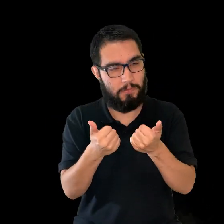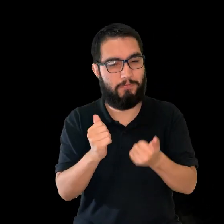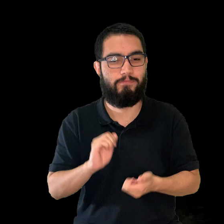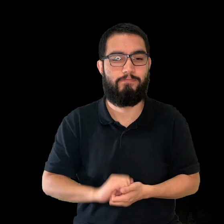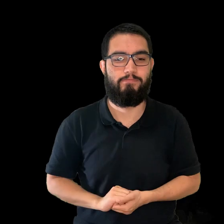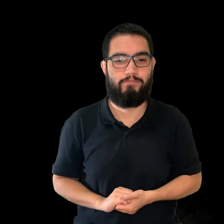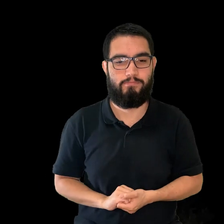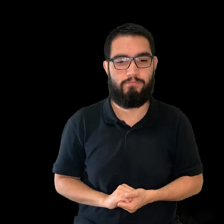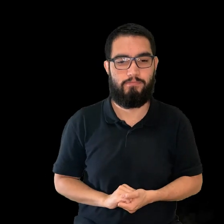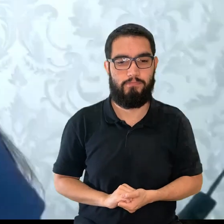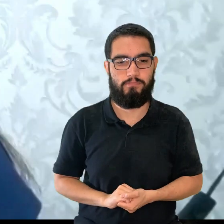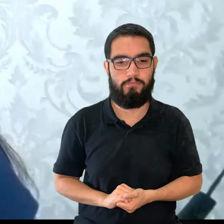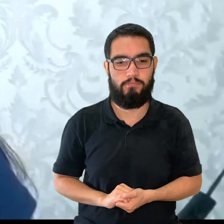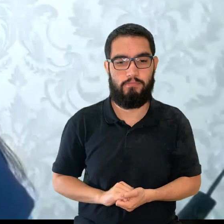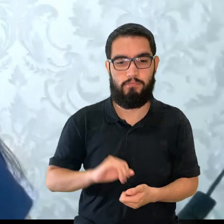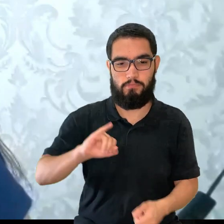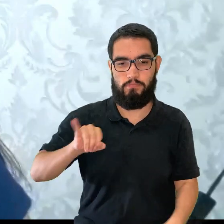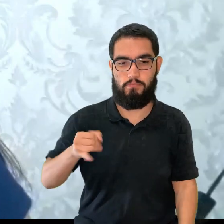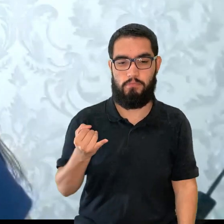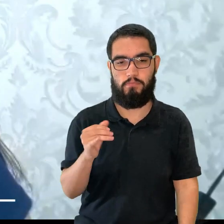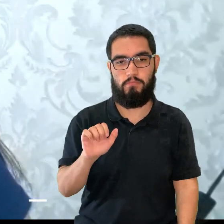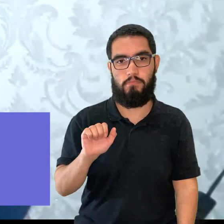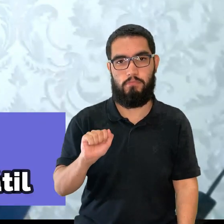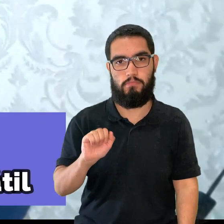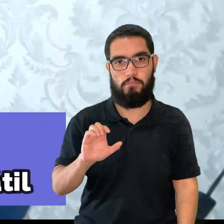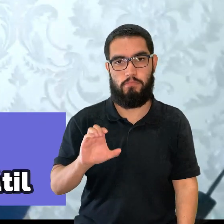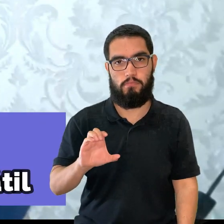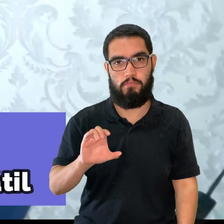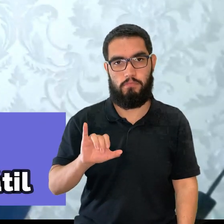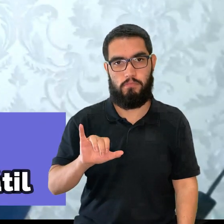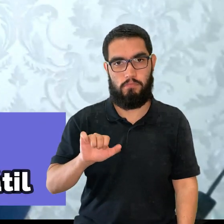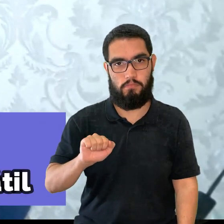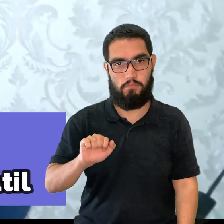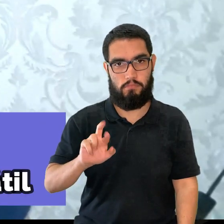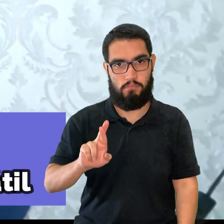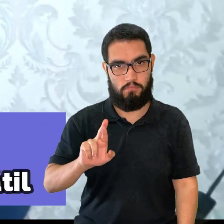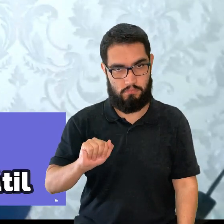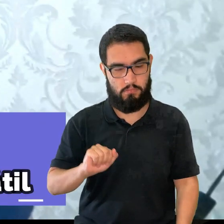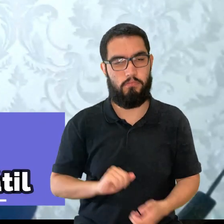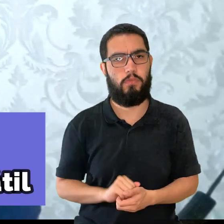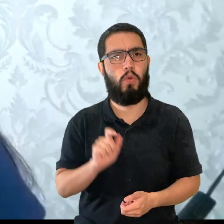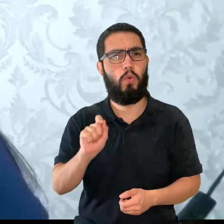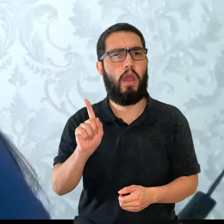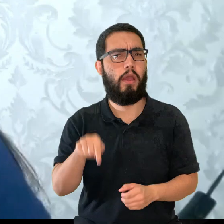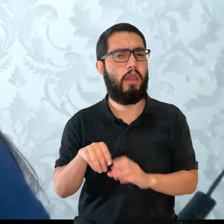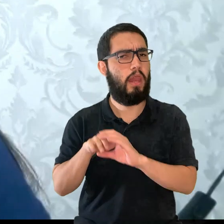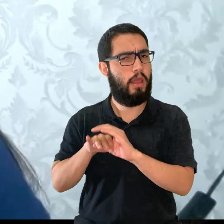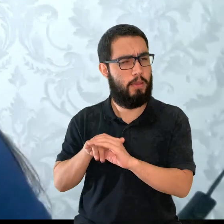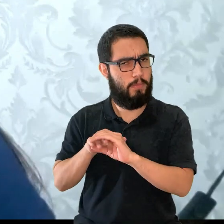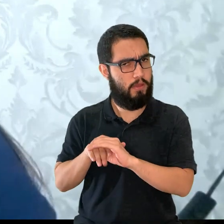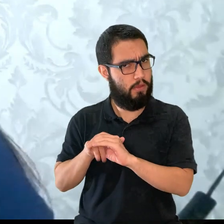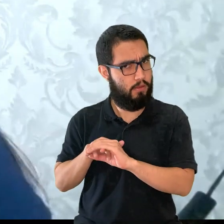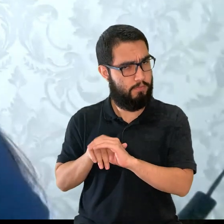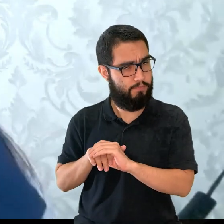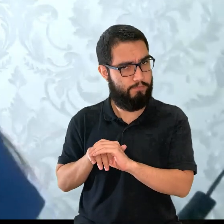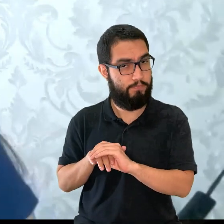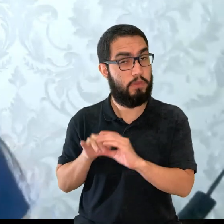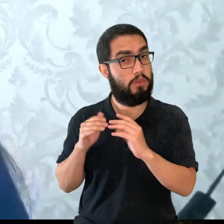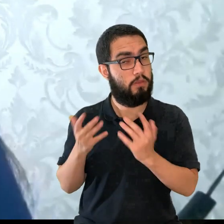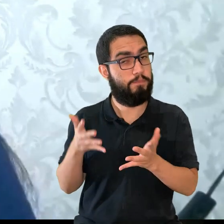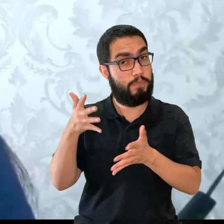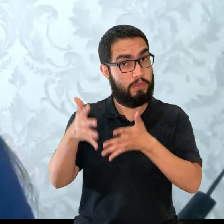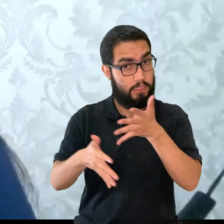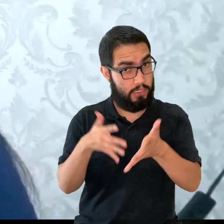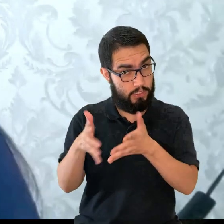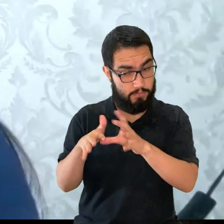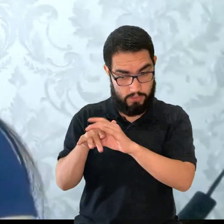bom, Eduardo? A Jaciara Oliveira, eu gostaria de saber sobre Libras Tátil. Libras Tátil, como eu já falei, é